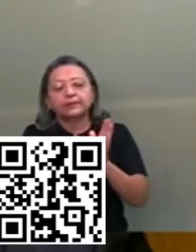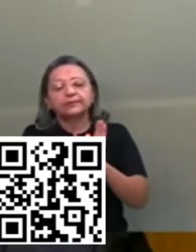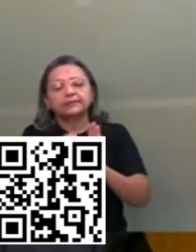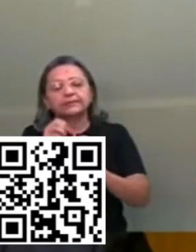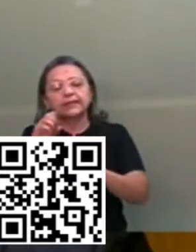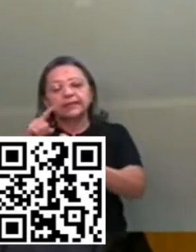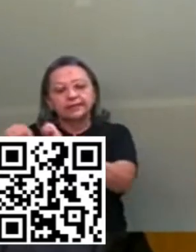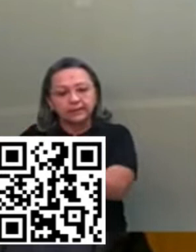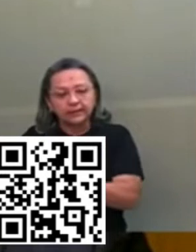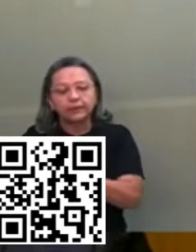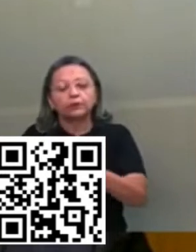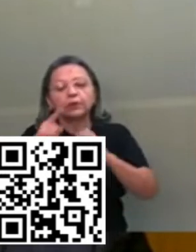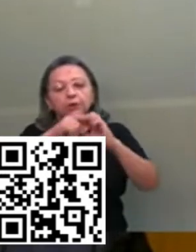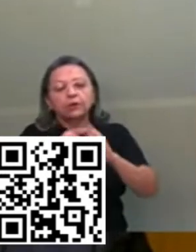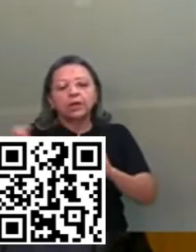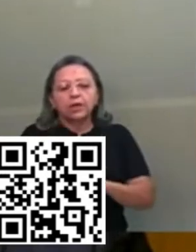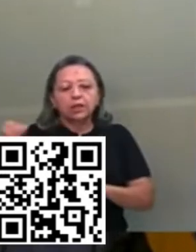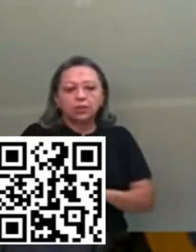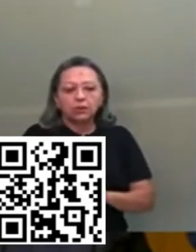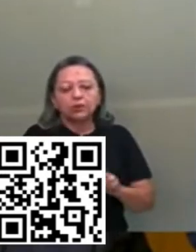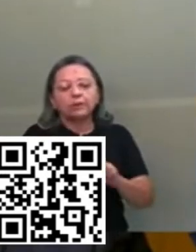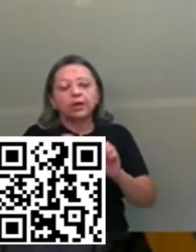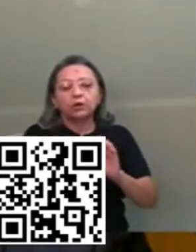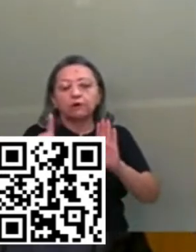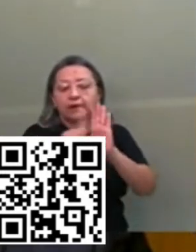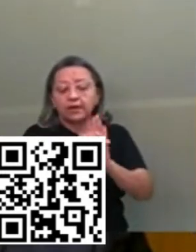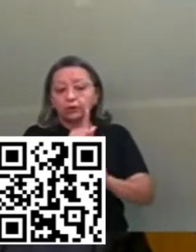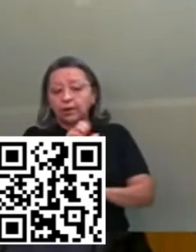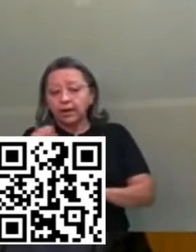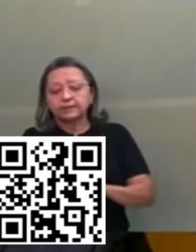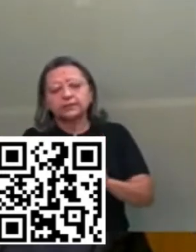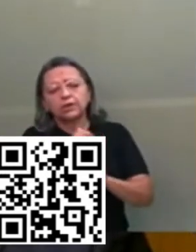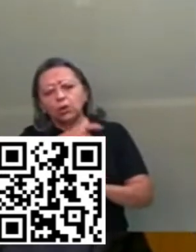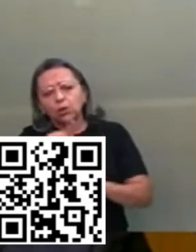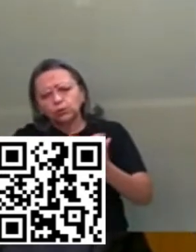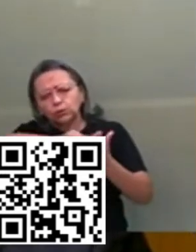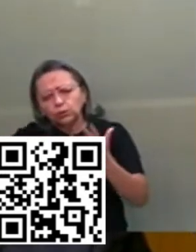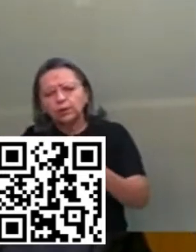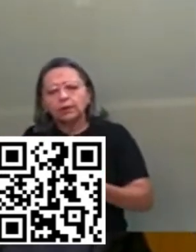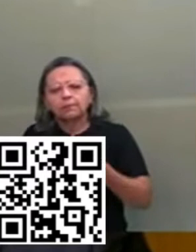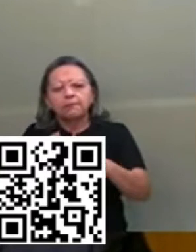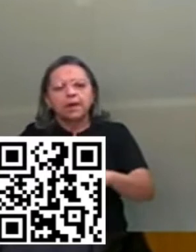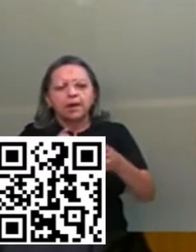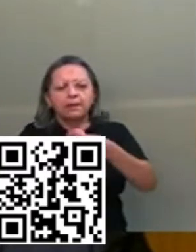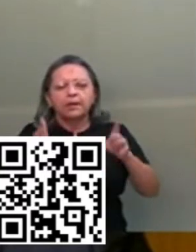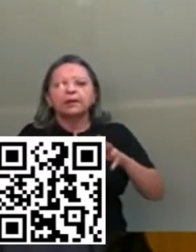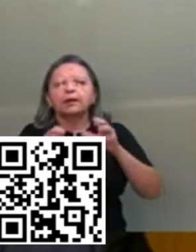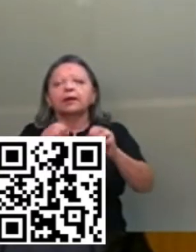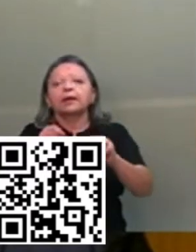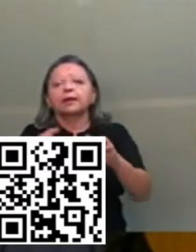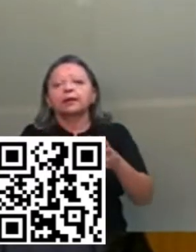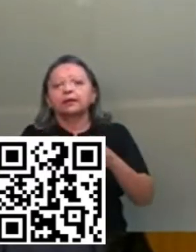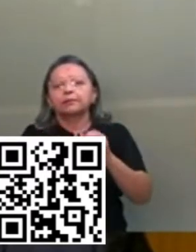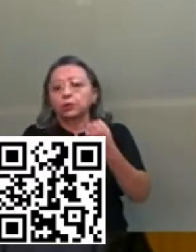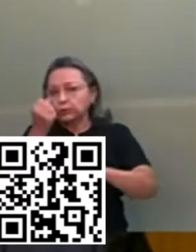e do empreendedorismo inovador, a nova Lei do Gás, dentre outros, dando mais liberdade a quem quer